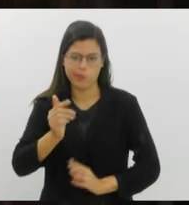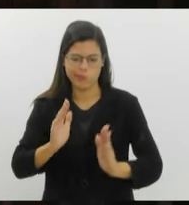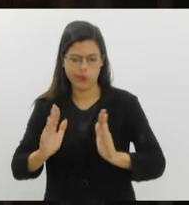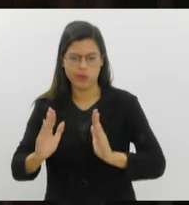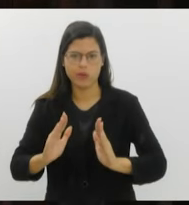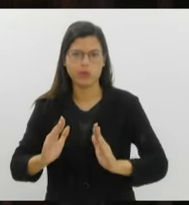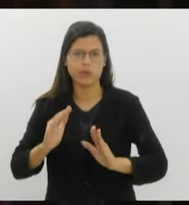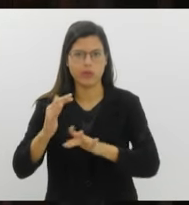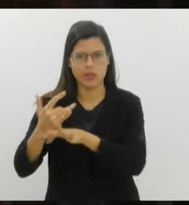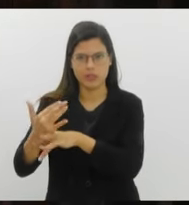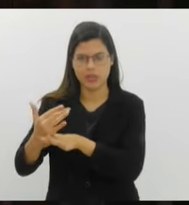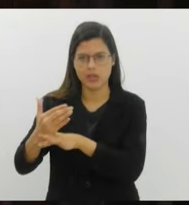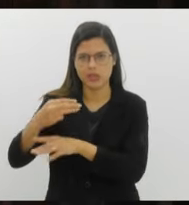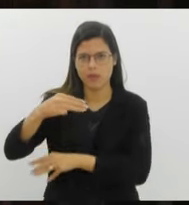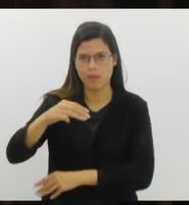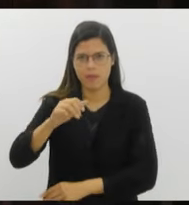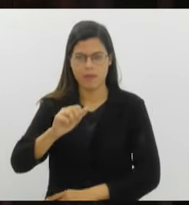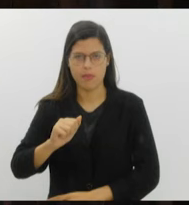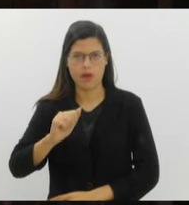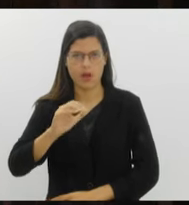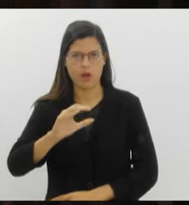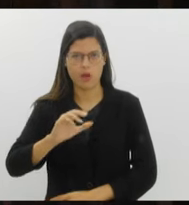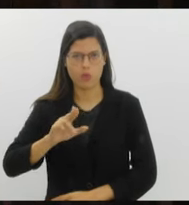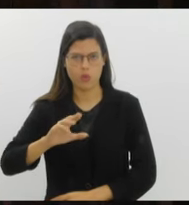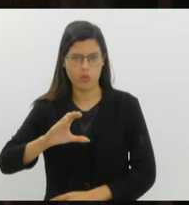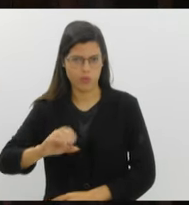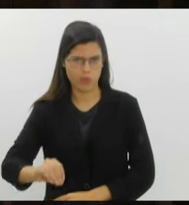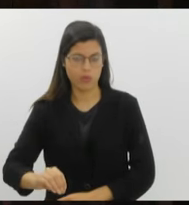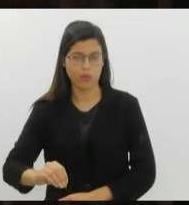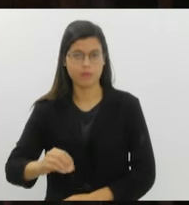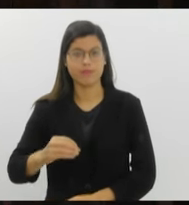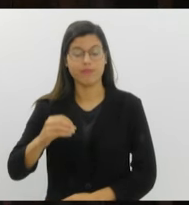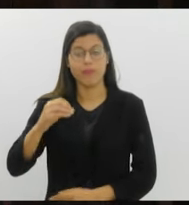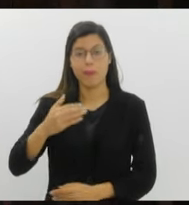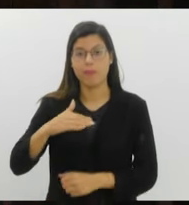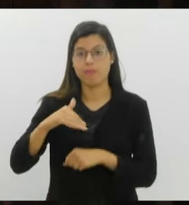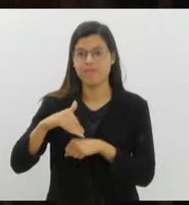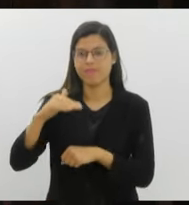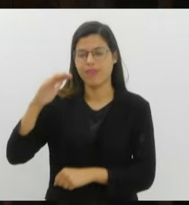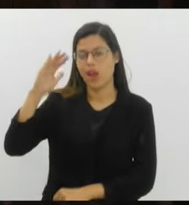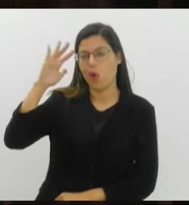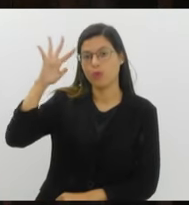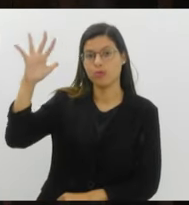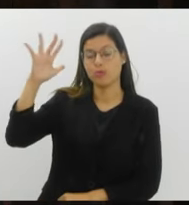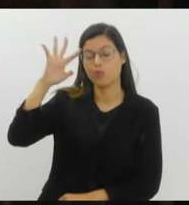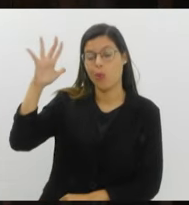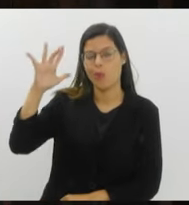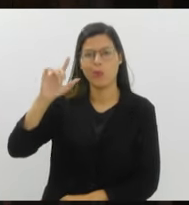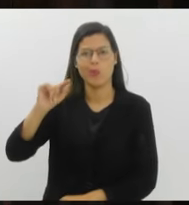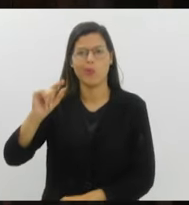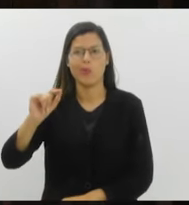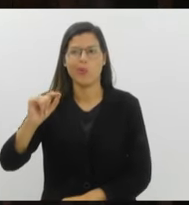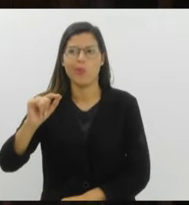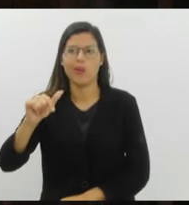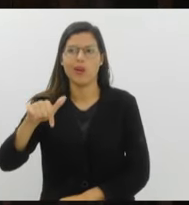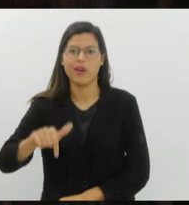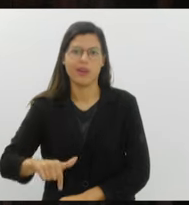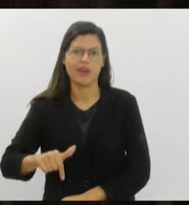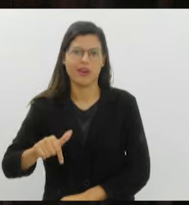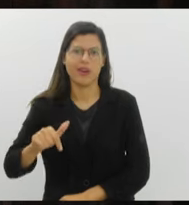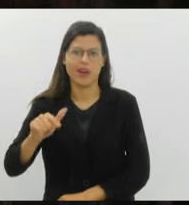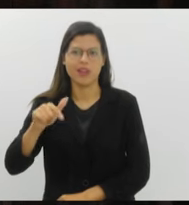Macuco. Meu maior sonho, meu maior orgulho, sempre foi ser município da cidade que eu nasci e fui